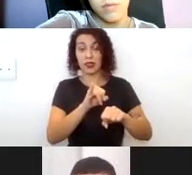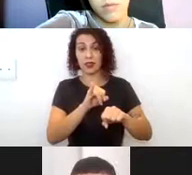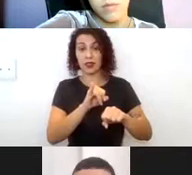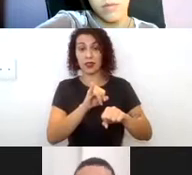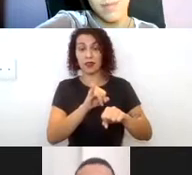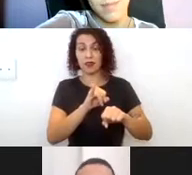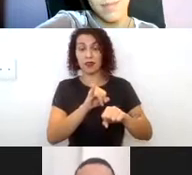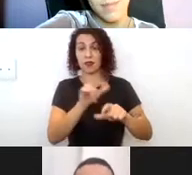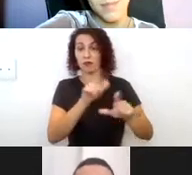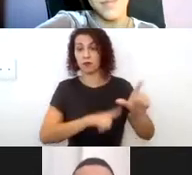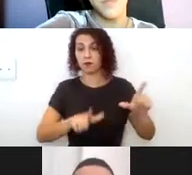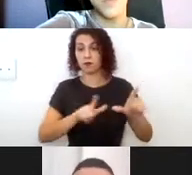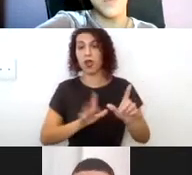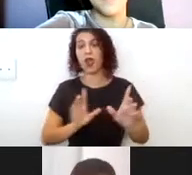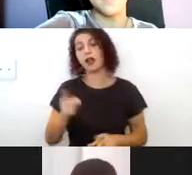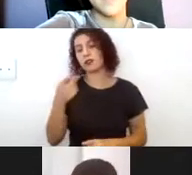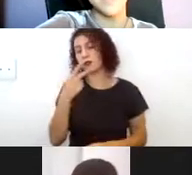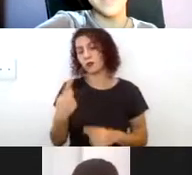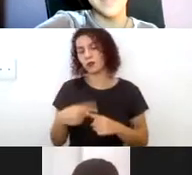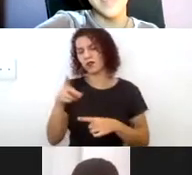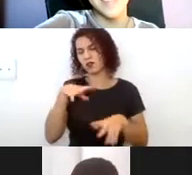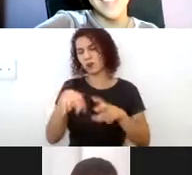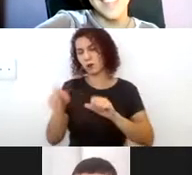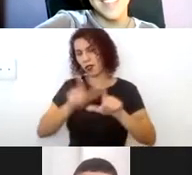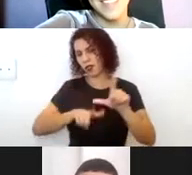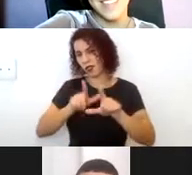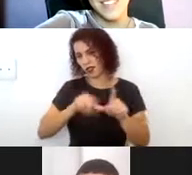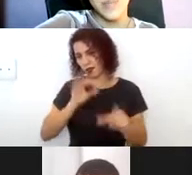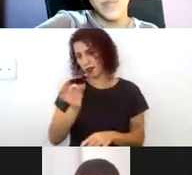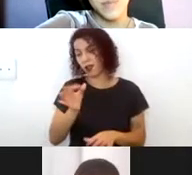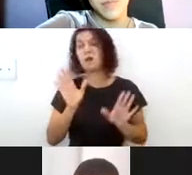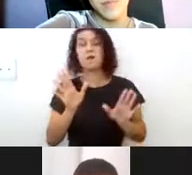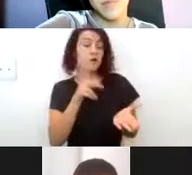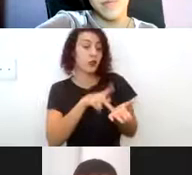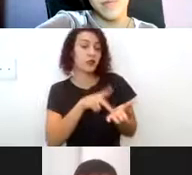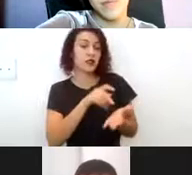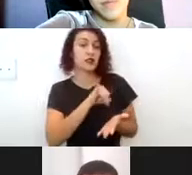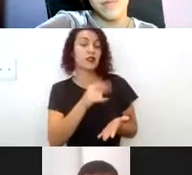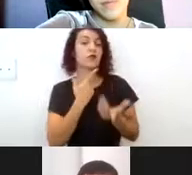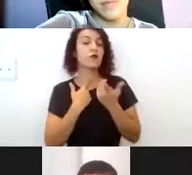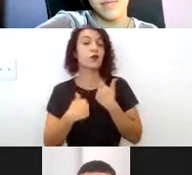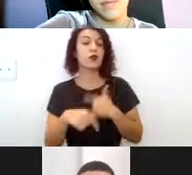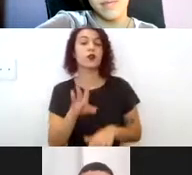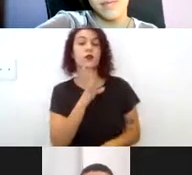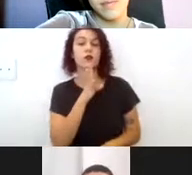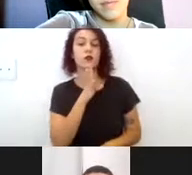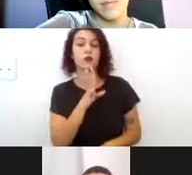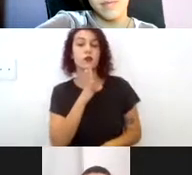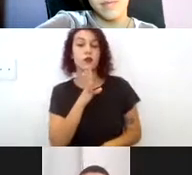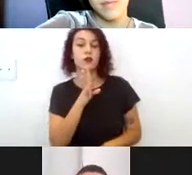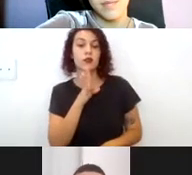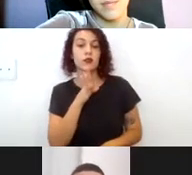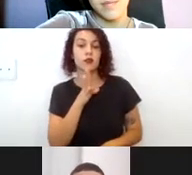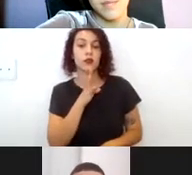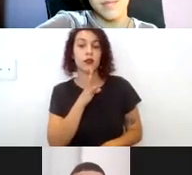meu peixe né porque você é graduado em letras também né mas não dá se você quer conhecer tá não vai